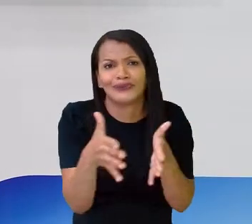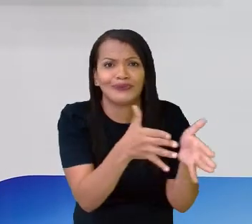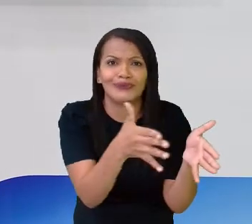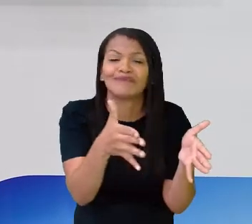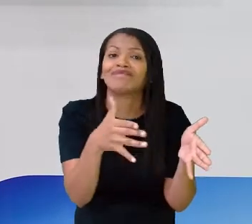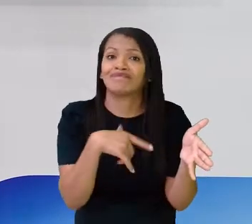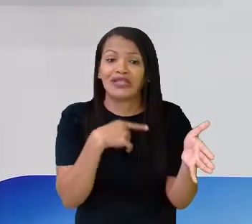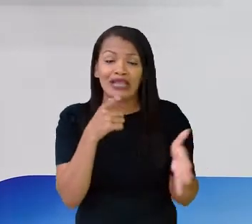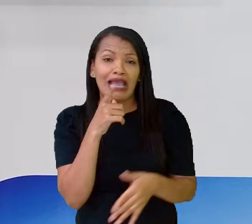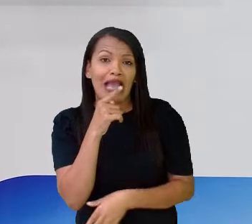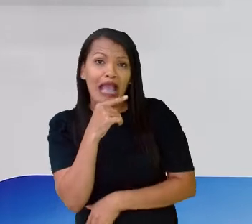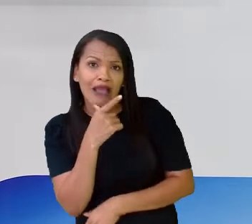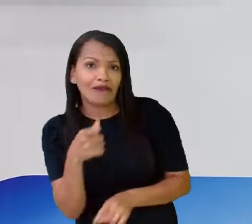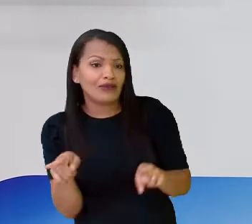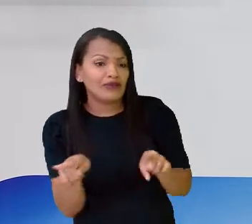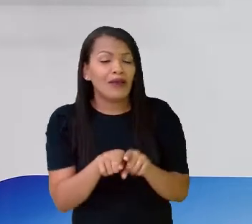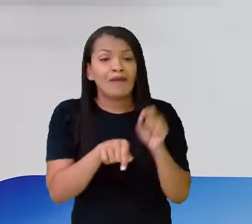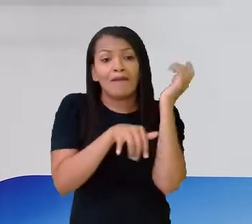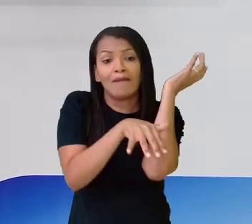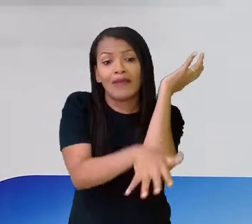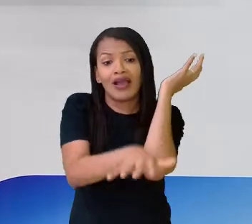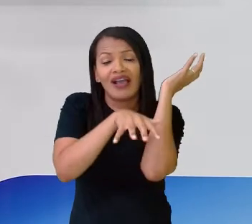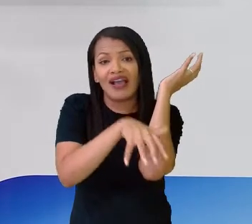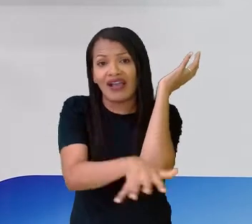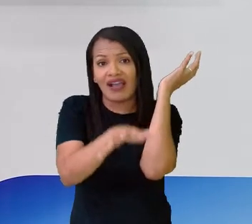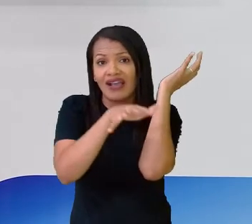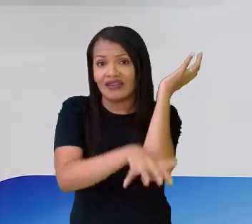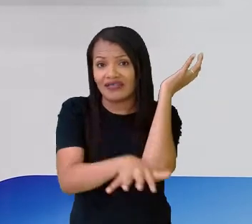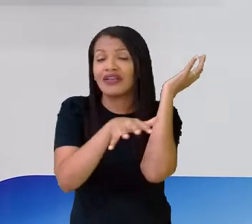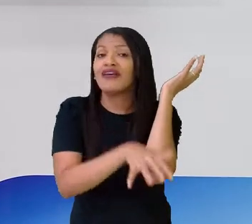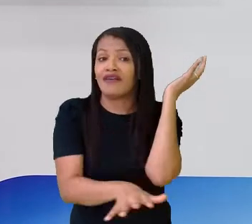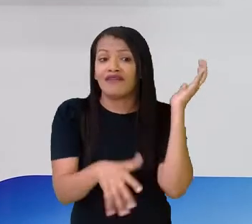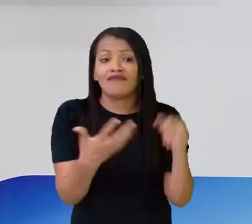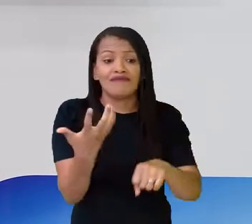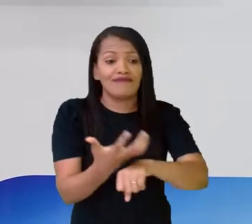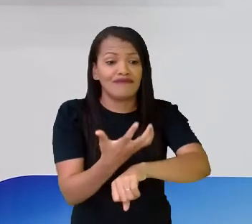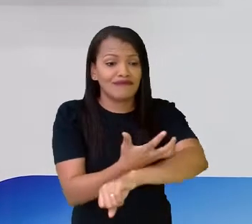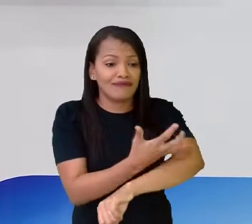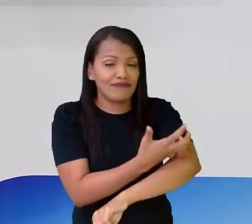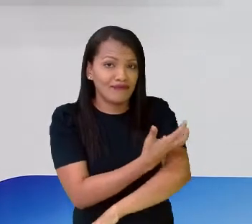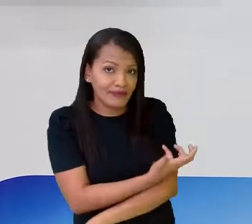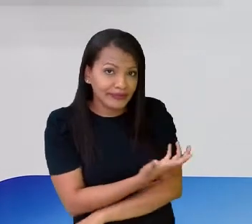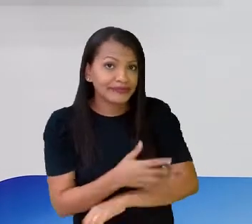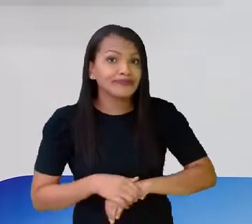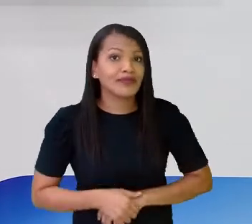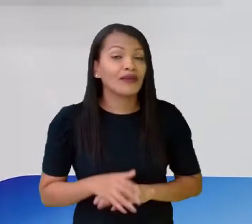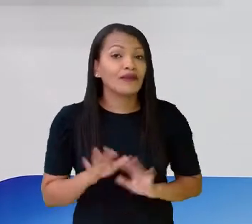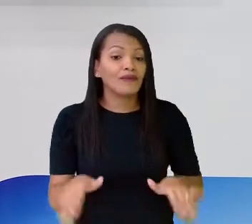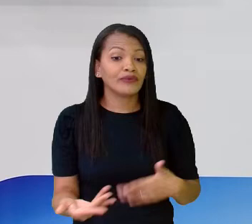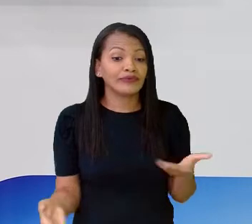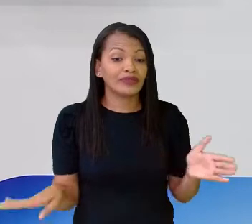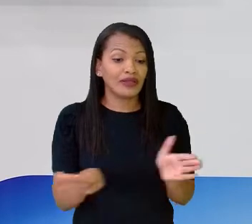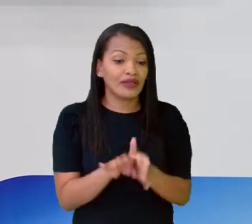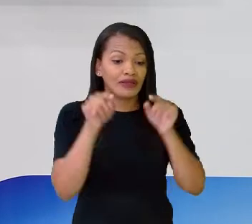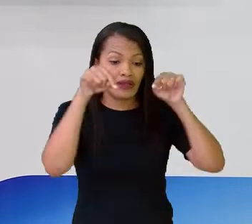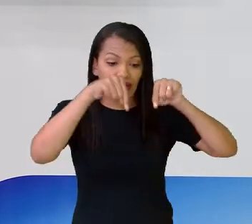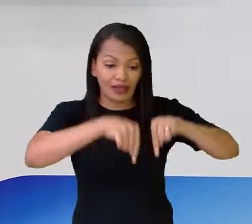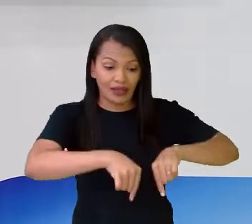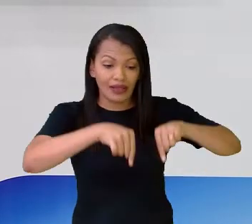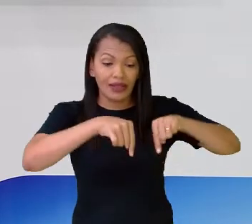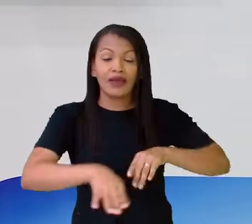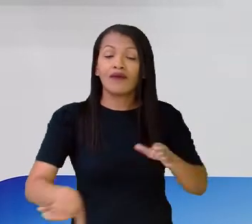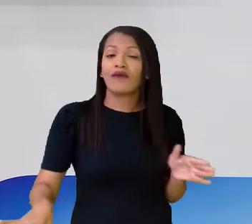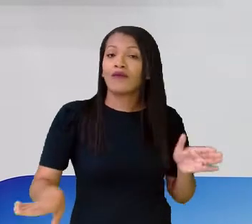aqui, muita mangue, muita vegetação costeira. E os seres humanos, quando chegaram aqui, começaram